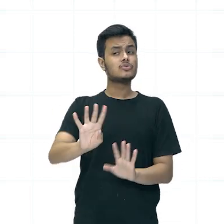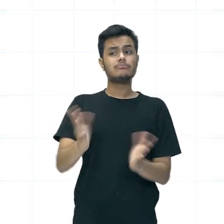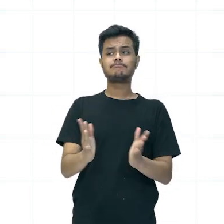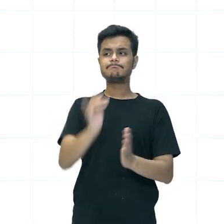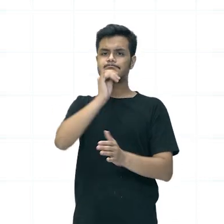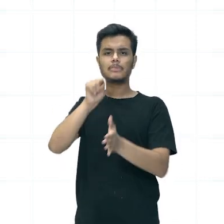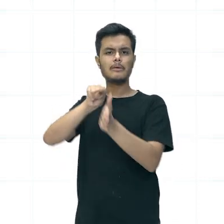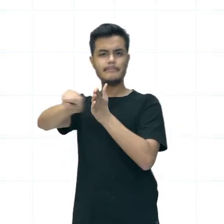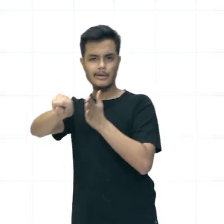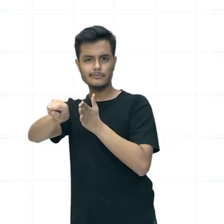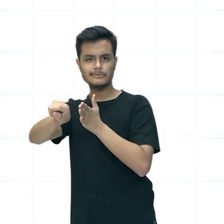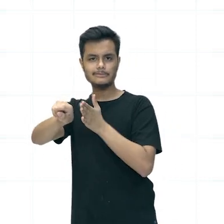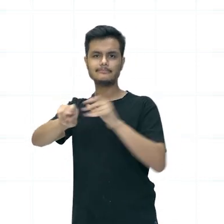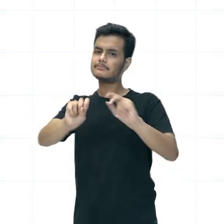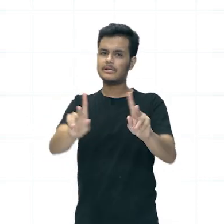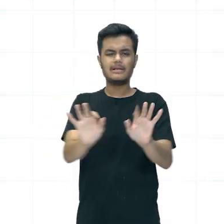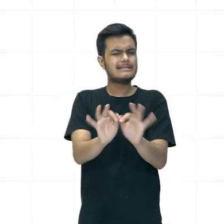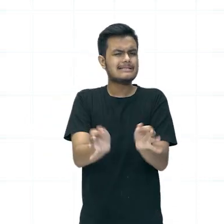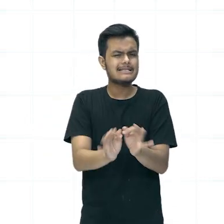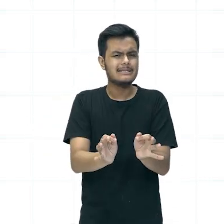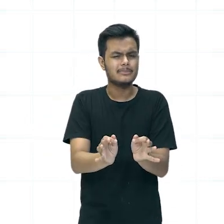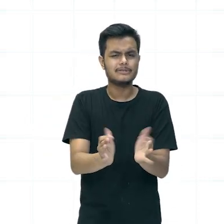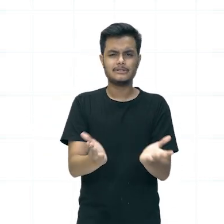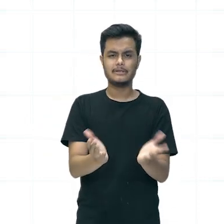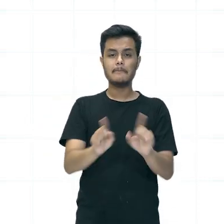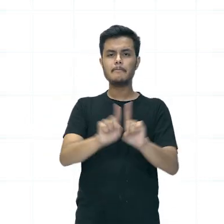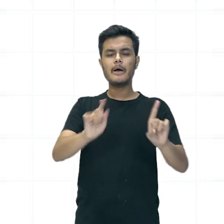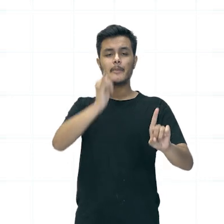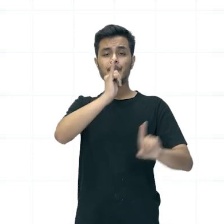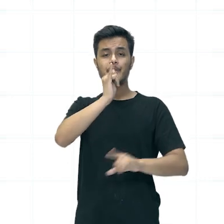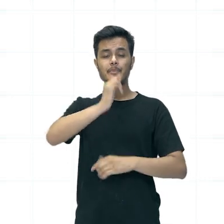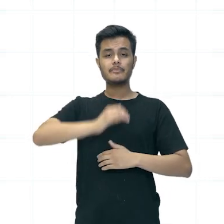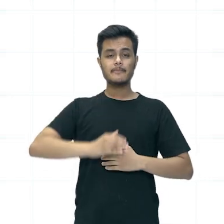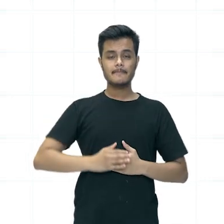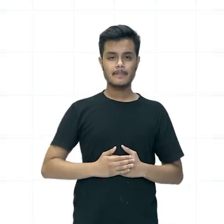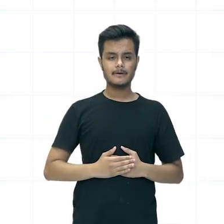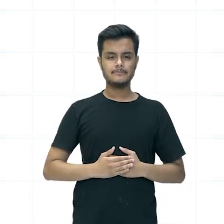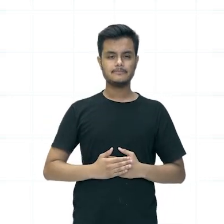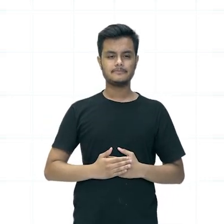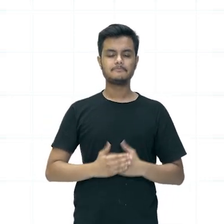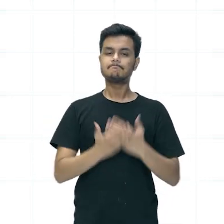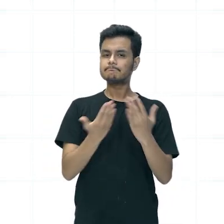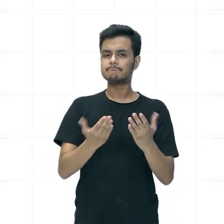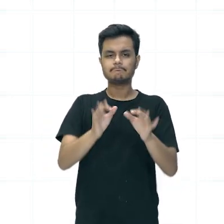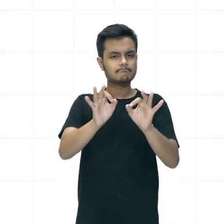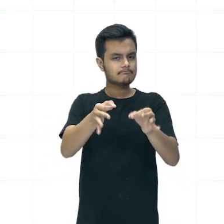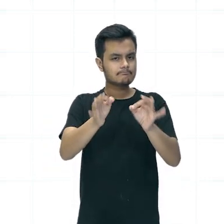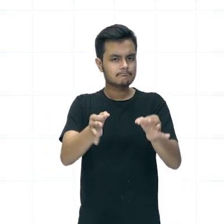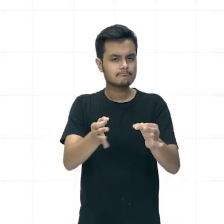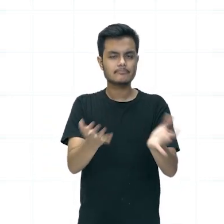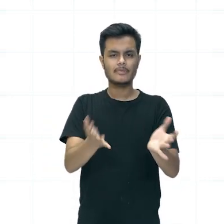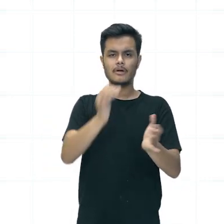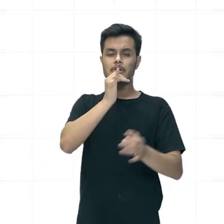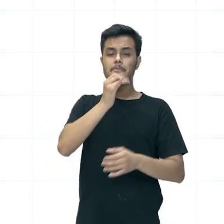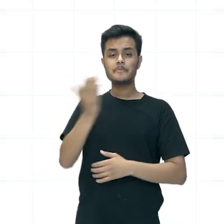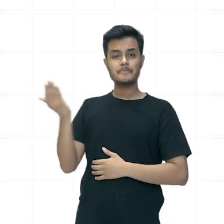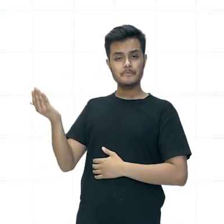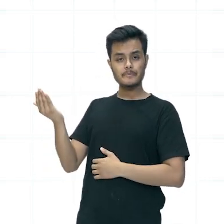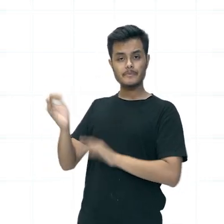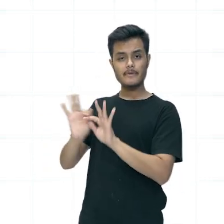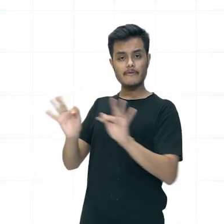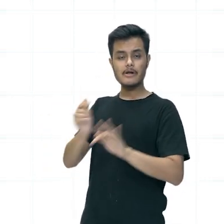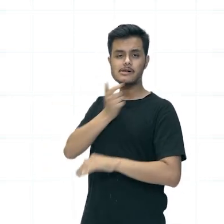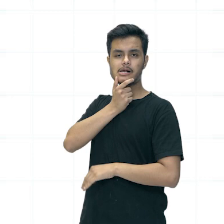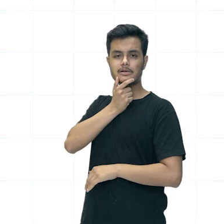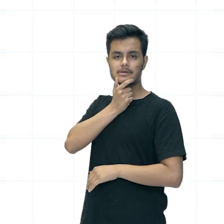então fica muito fácil, certo? Mais um exemplo aqui, que na verdade fica assim. Did you work yesterday? Did